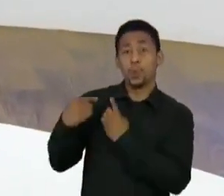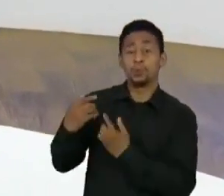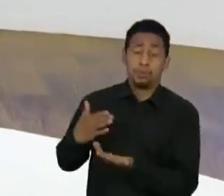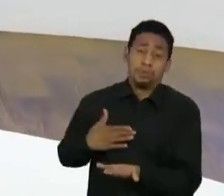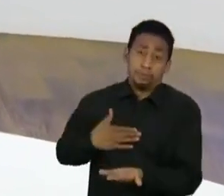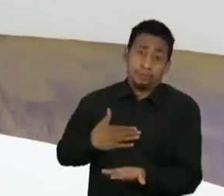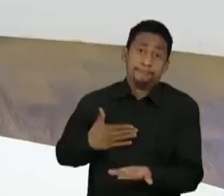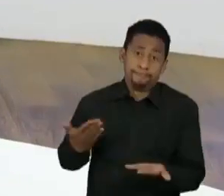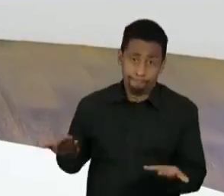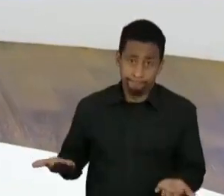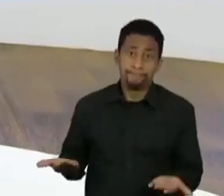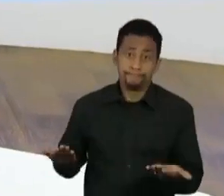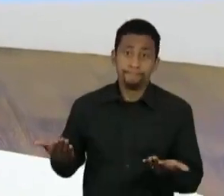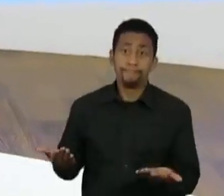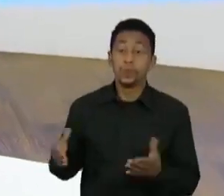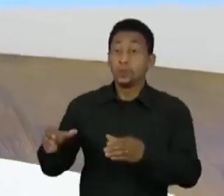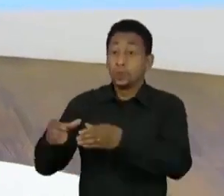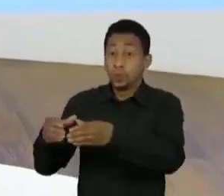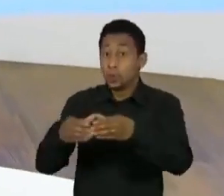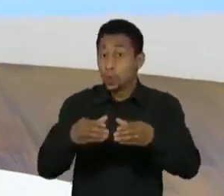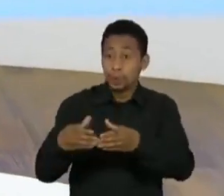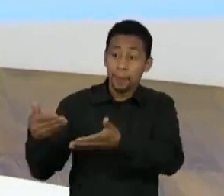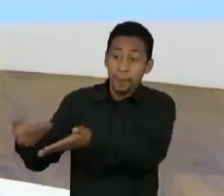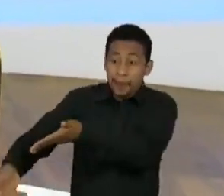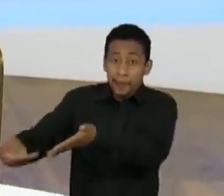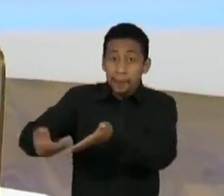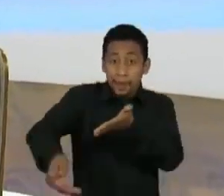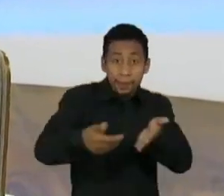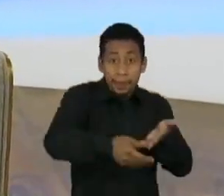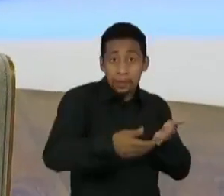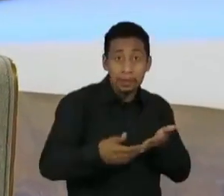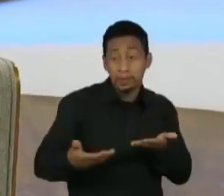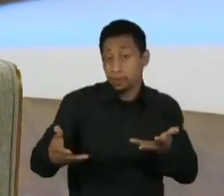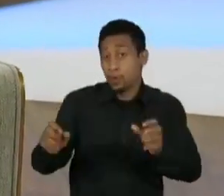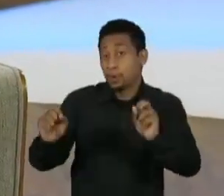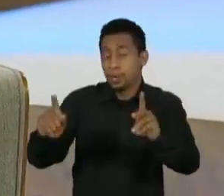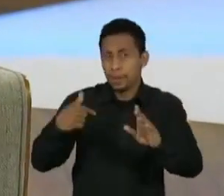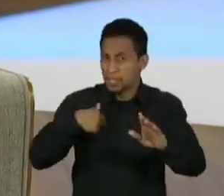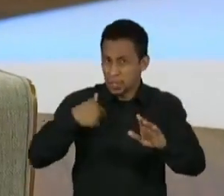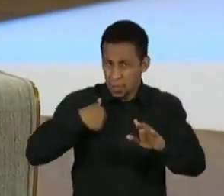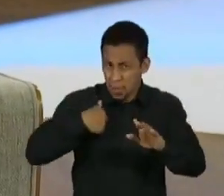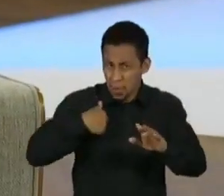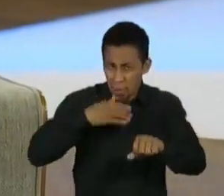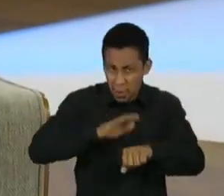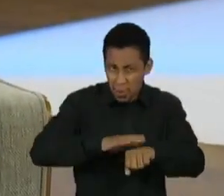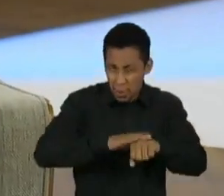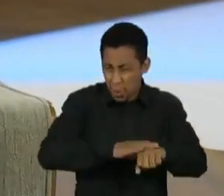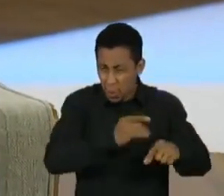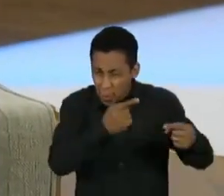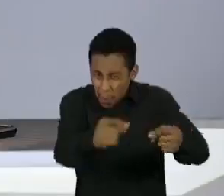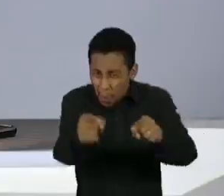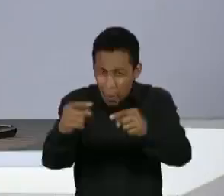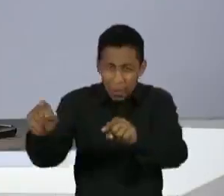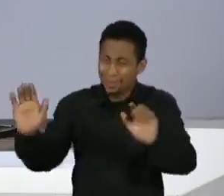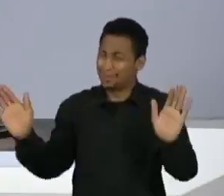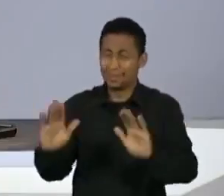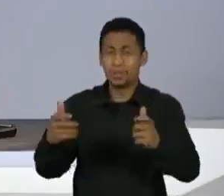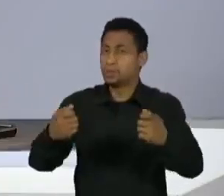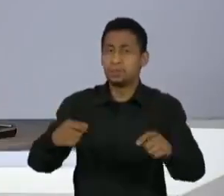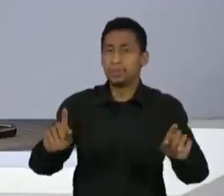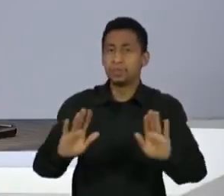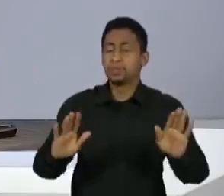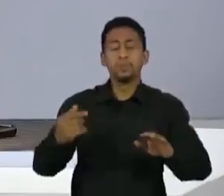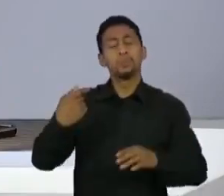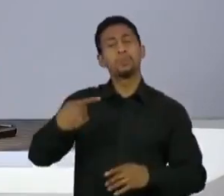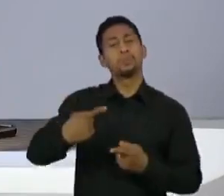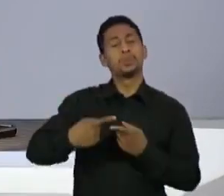opunham. Nada mais natural. A única coisa é que eu não protestava contra o protesto, porque eu era governante do país, eu era presidente da República.